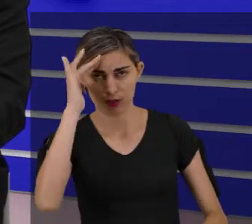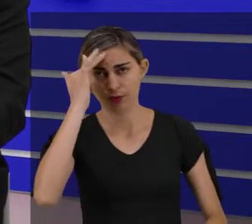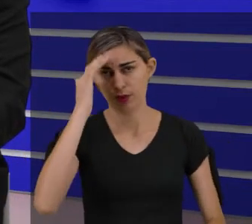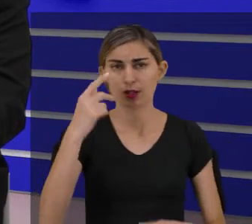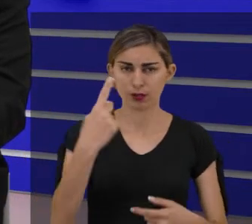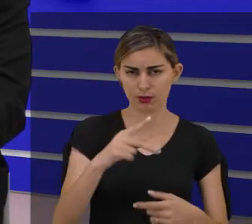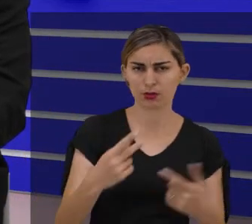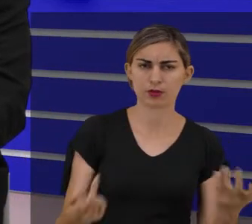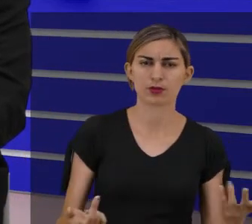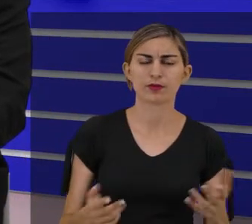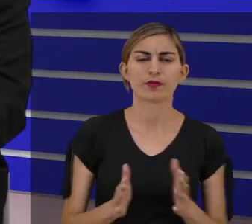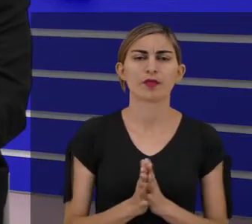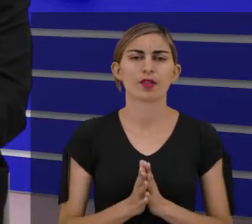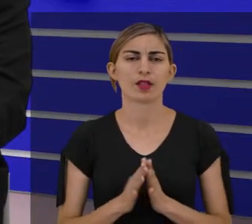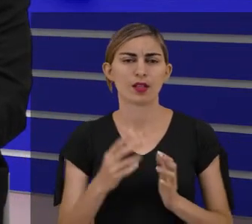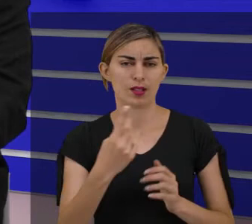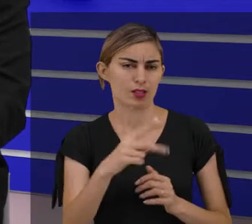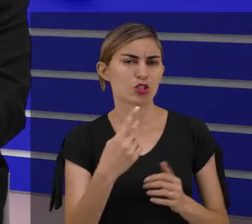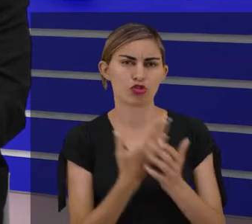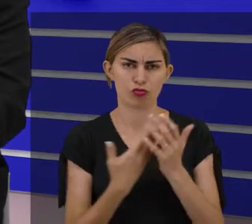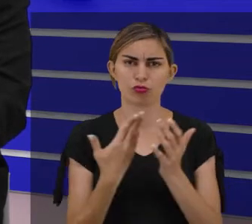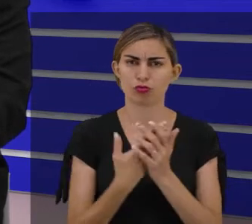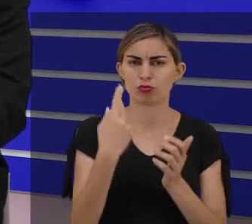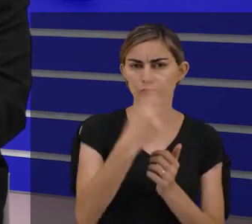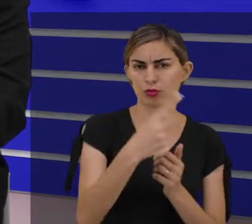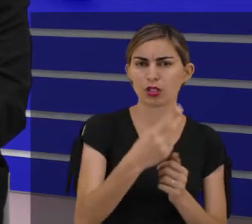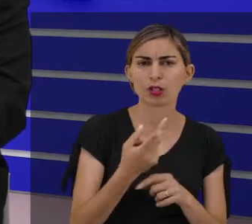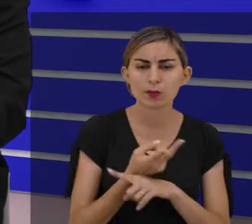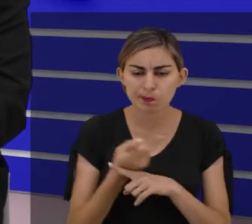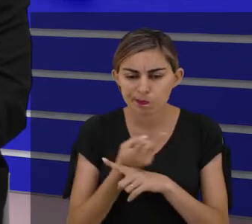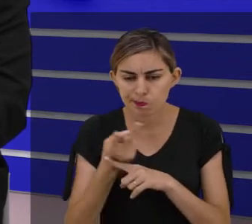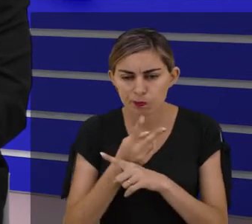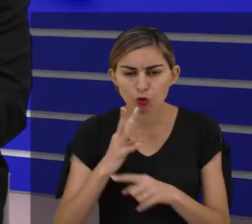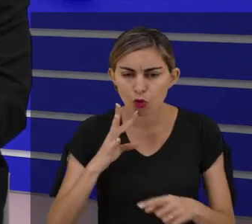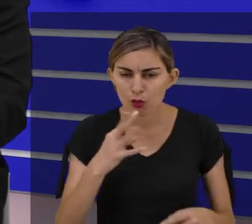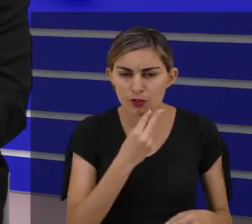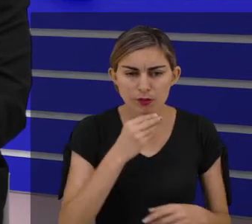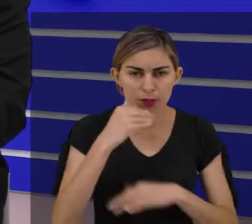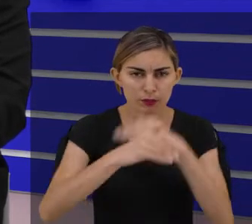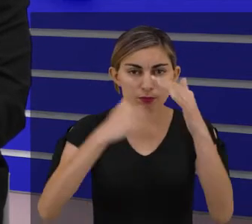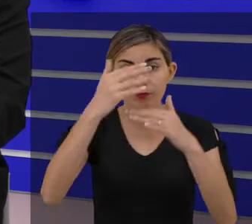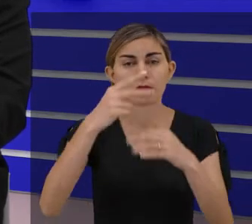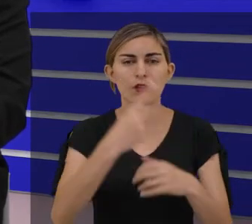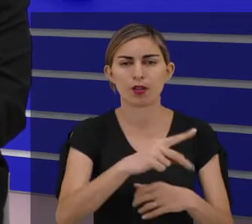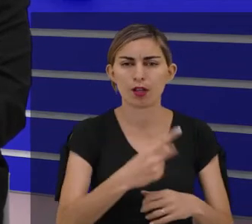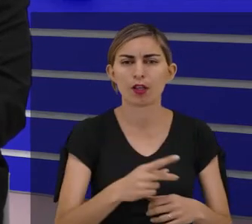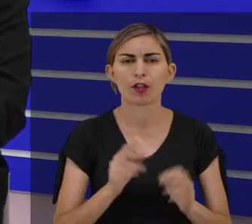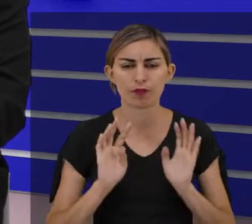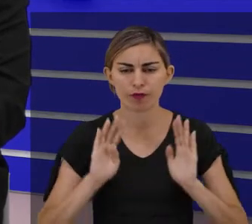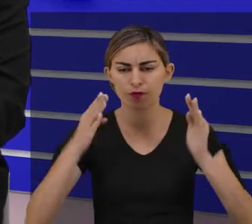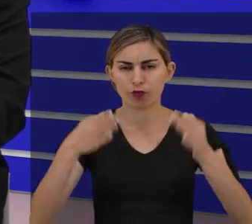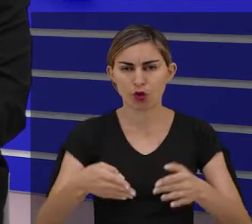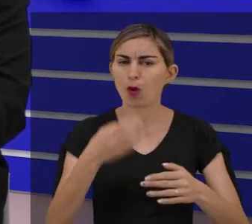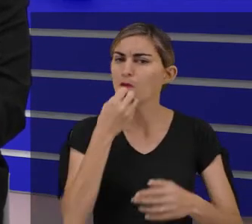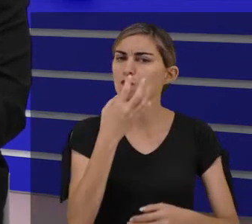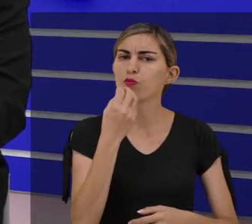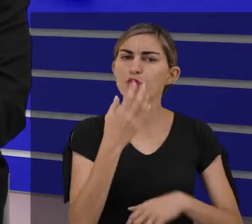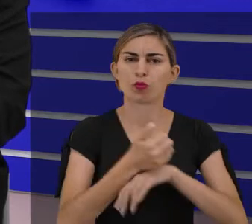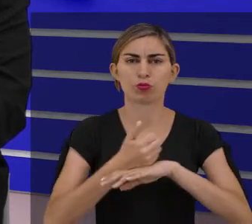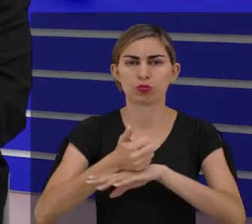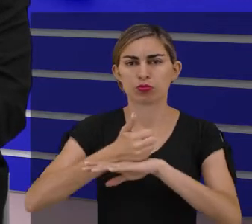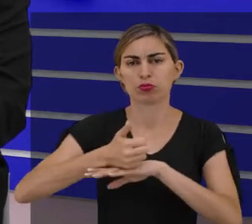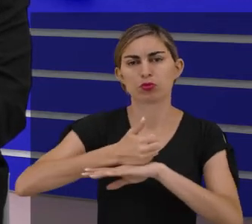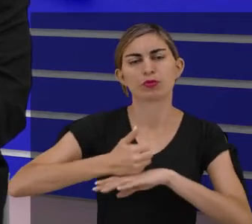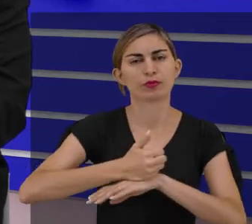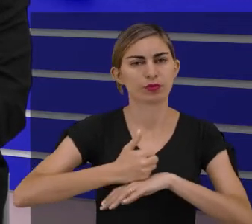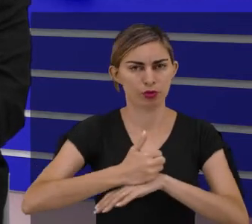isso nessa leitura dele, e nesse estudo dele, nessa busca pelo conhecimento, ele vai estar instrumentalizado para ser um bom